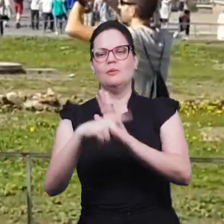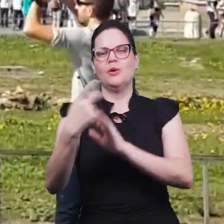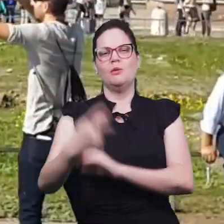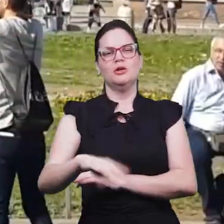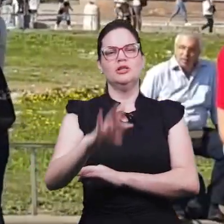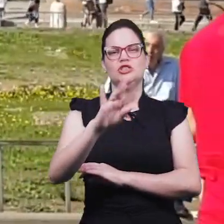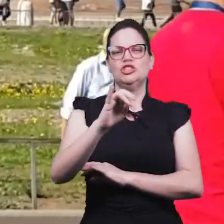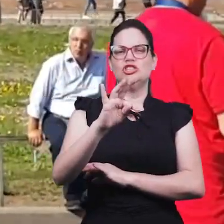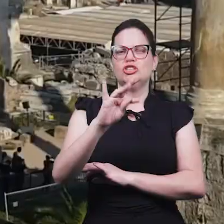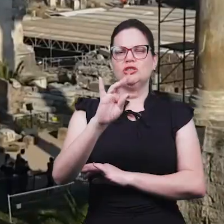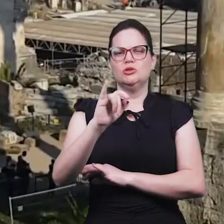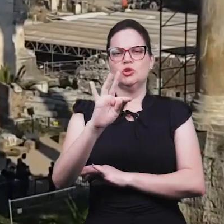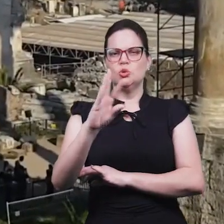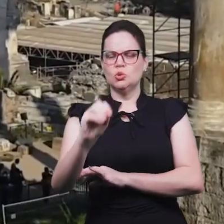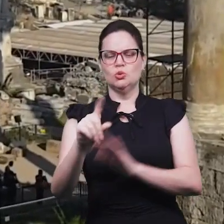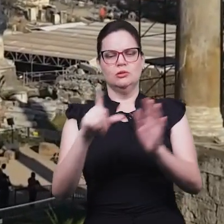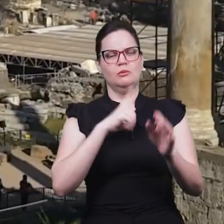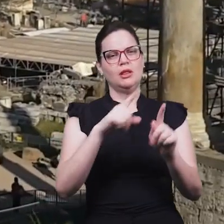o Arco de Séptimo